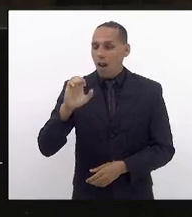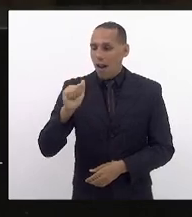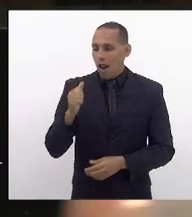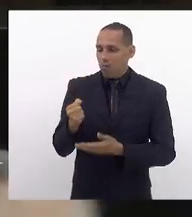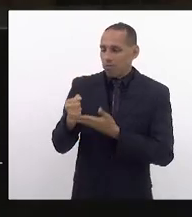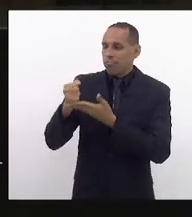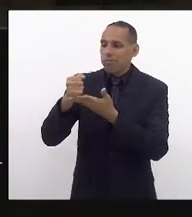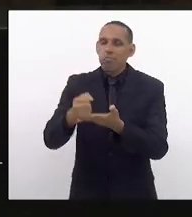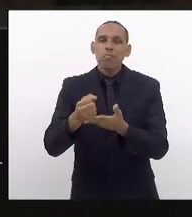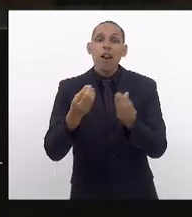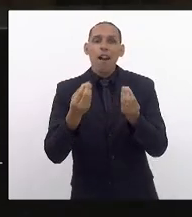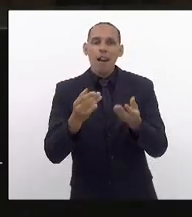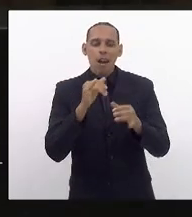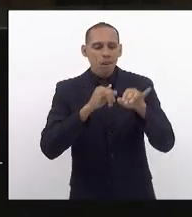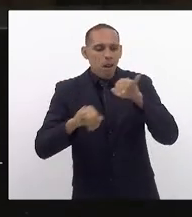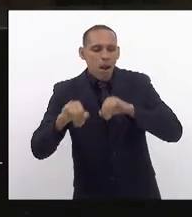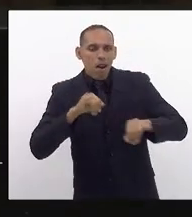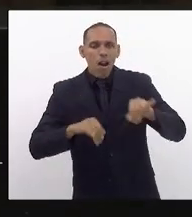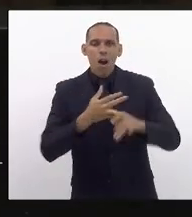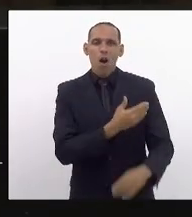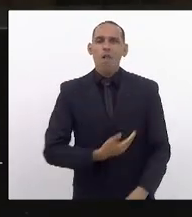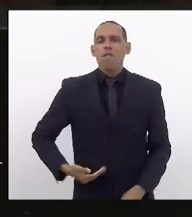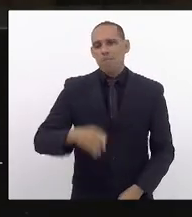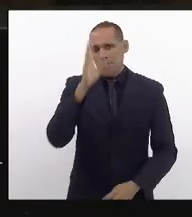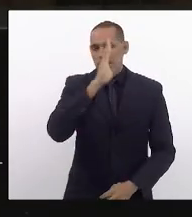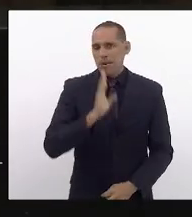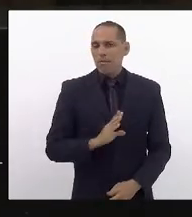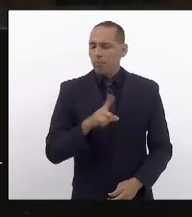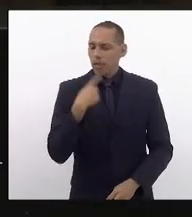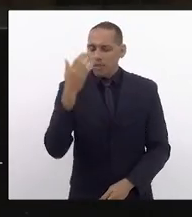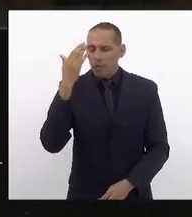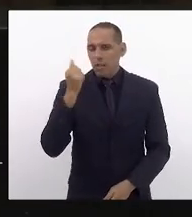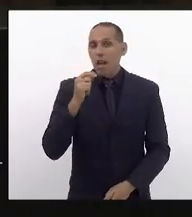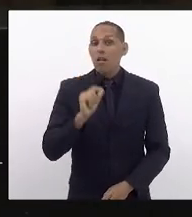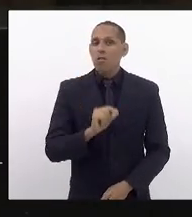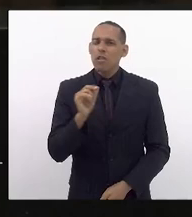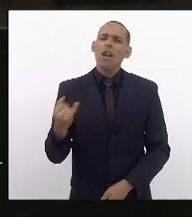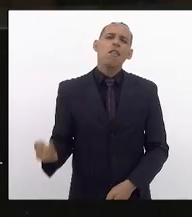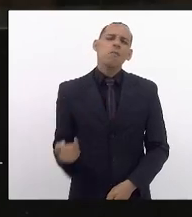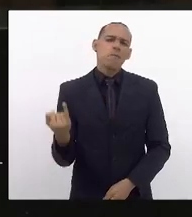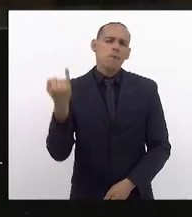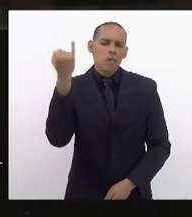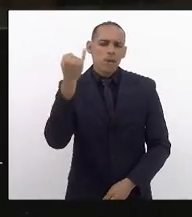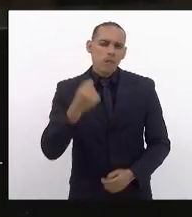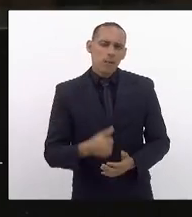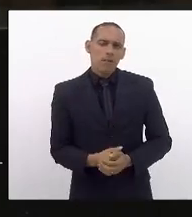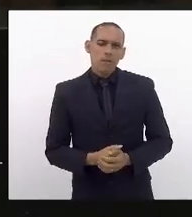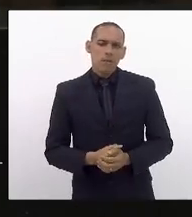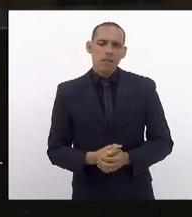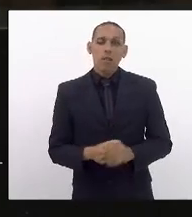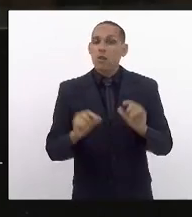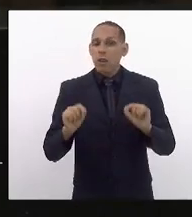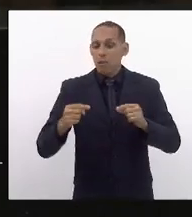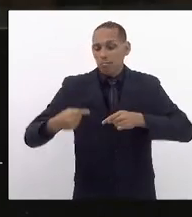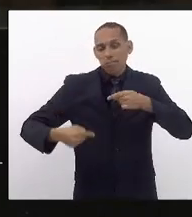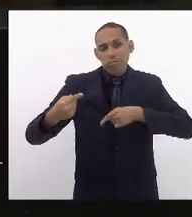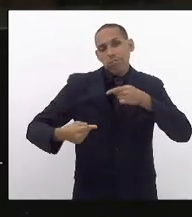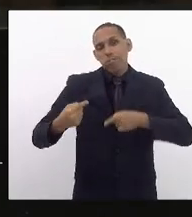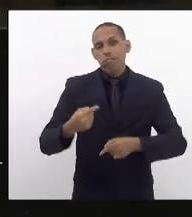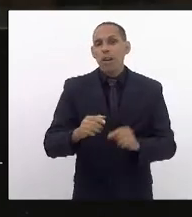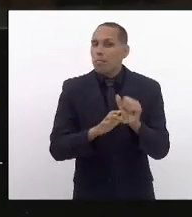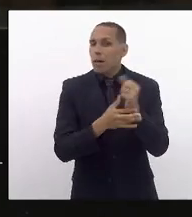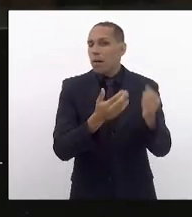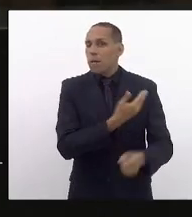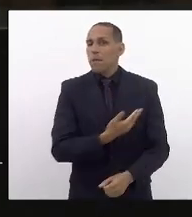ao governo brasileiro. A gente sabe o quanto que é importante fazer o debate da segurança